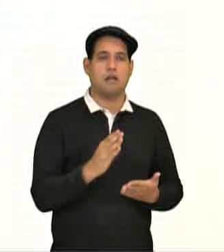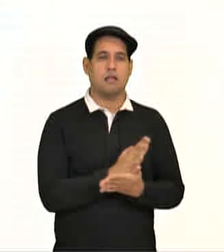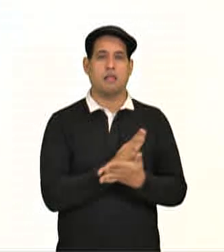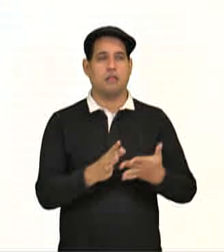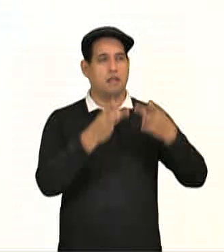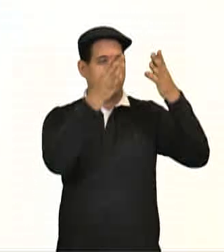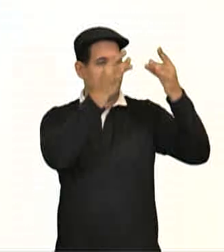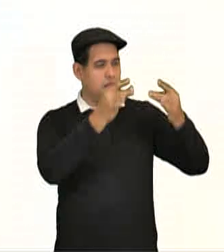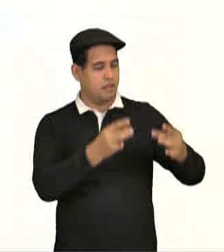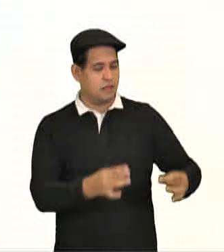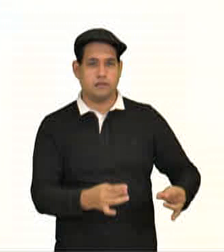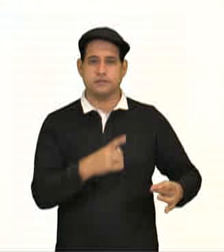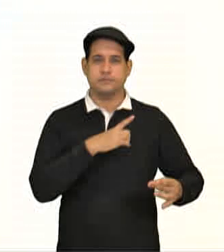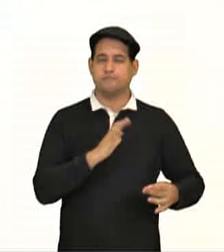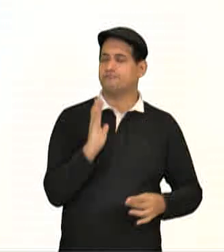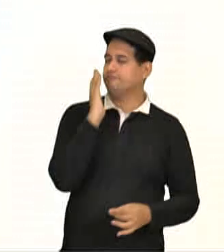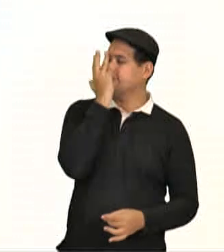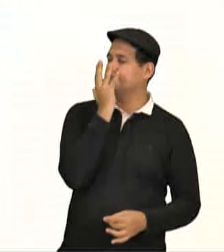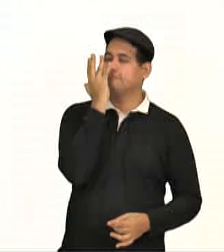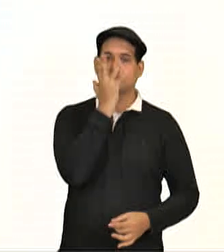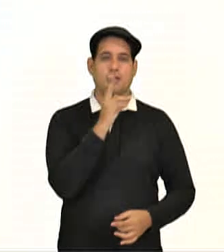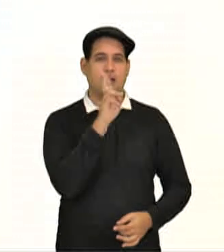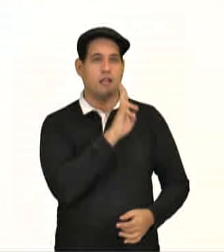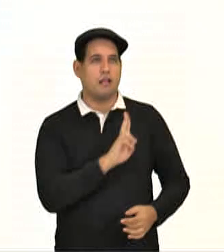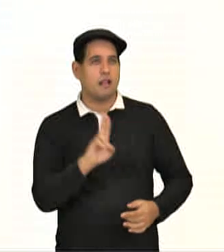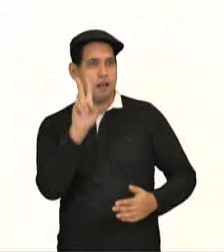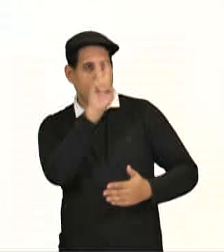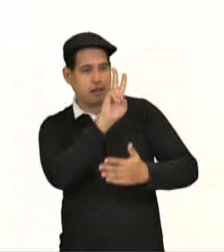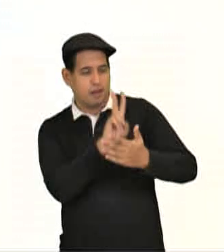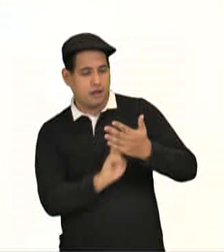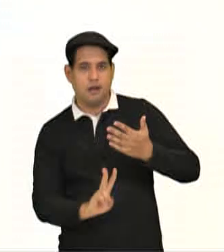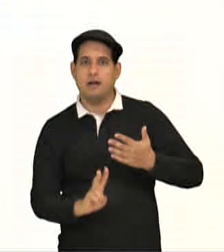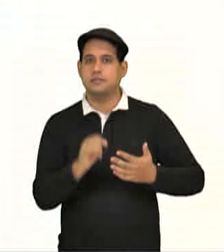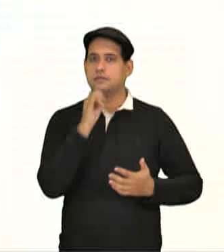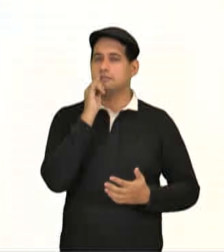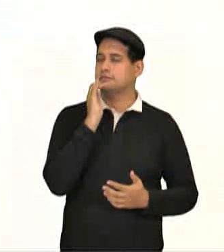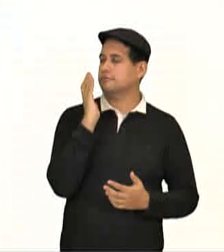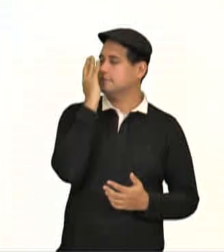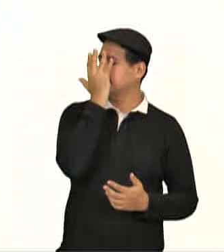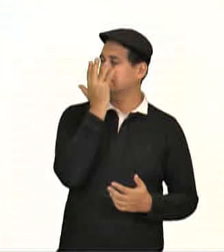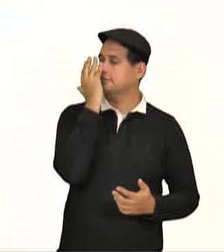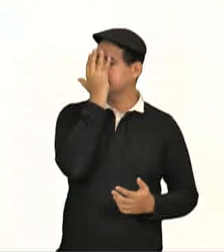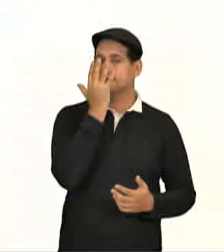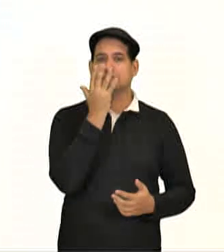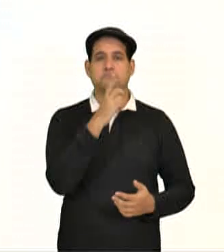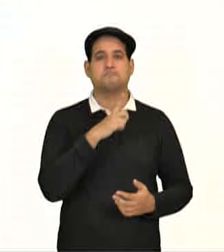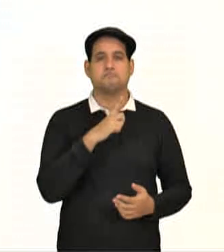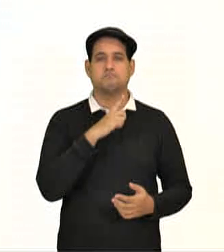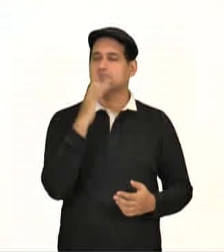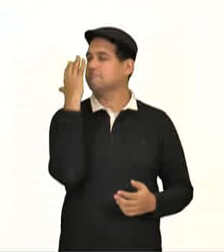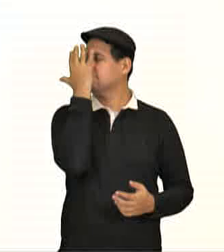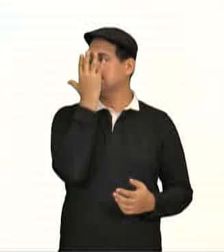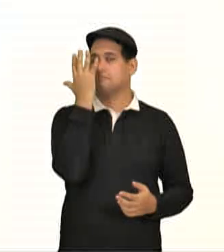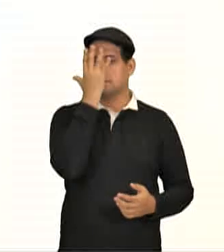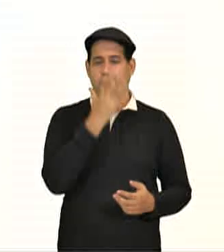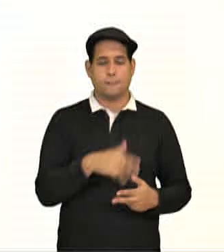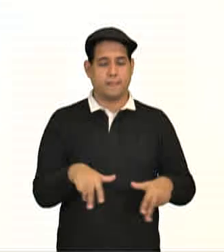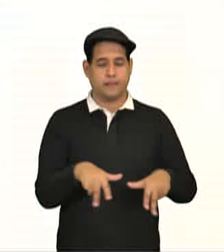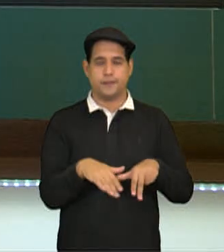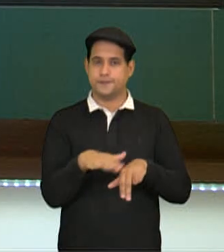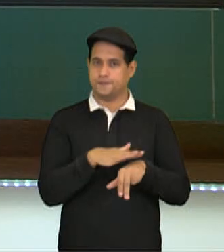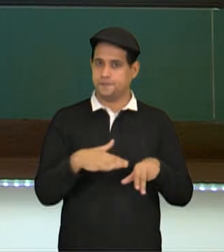elementos composicionais do romance para explorar, que embora a gente chame de romance, né, considere romance enquanto gênero